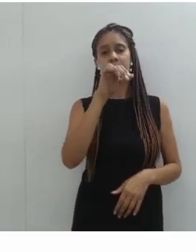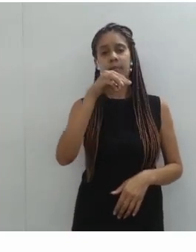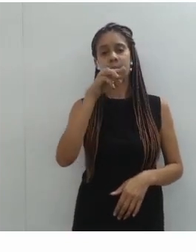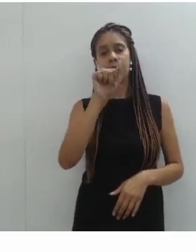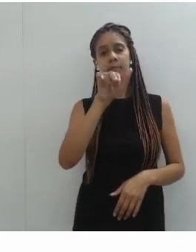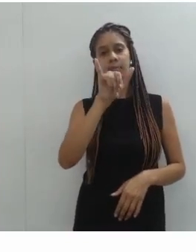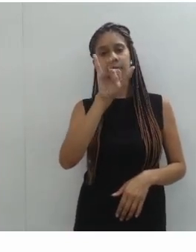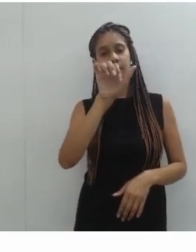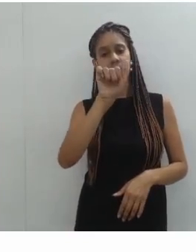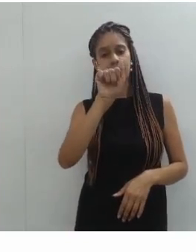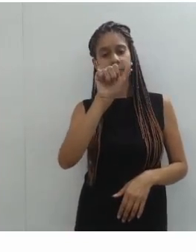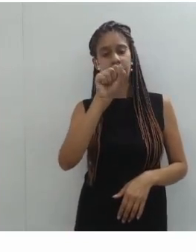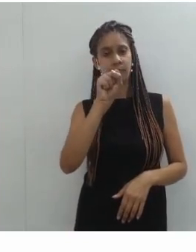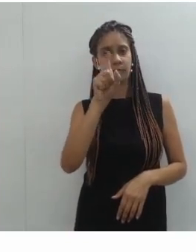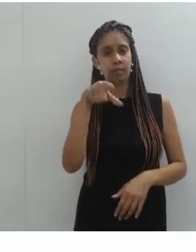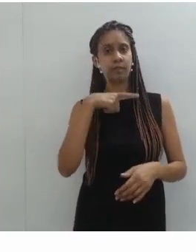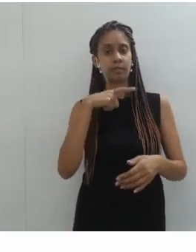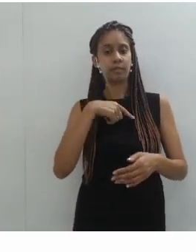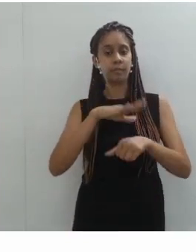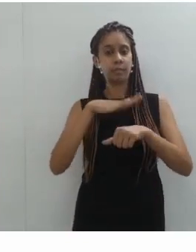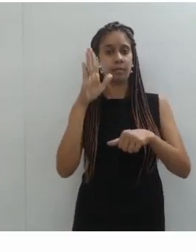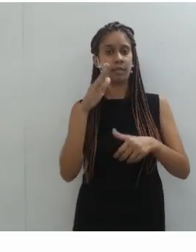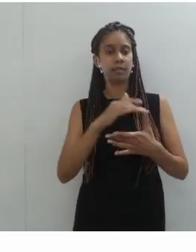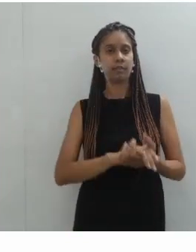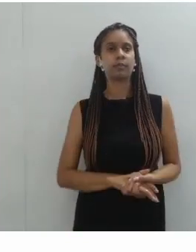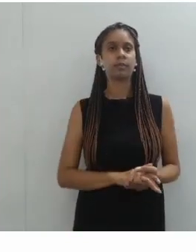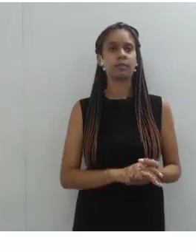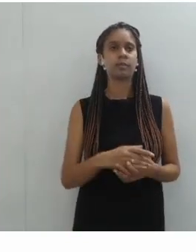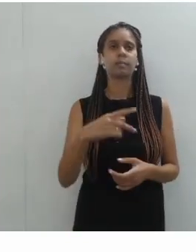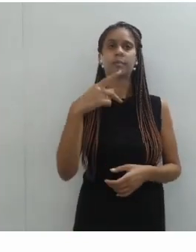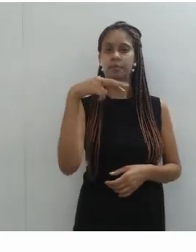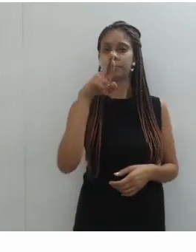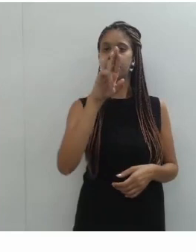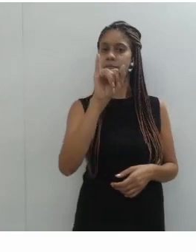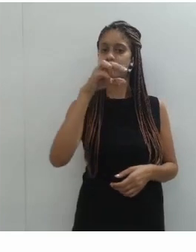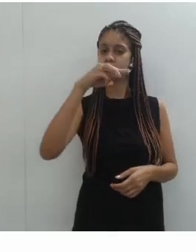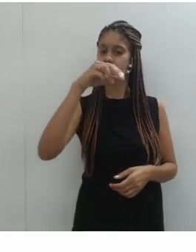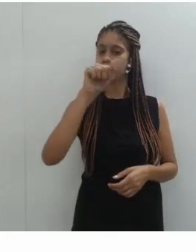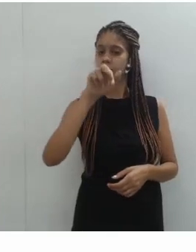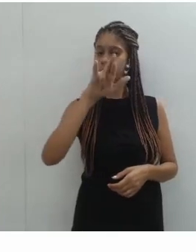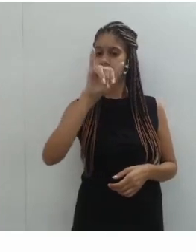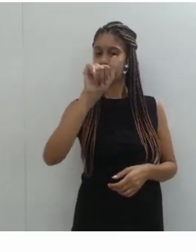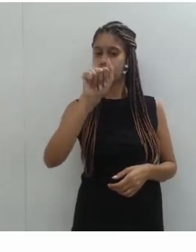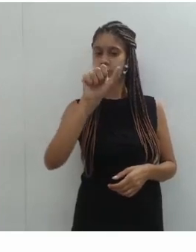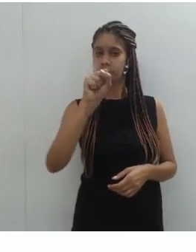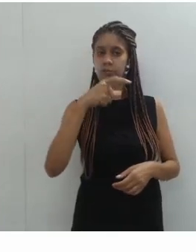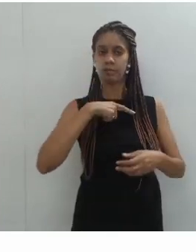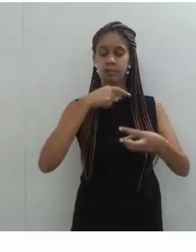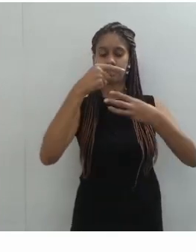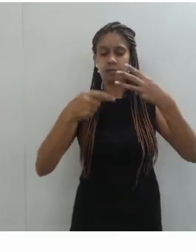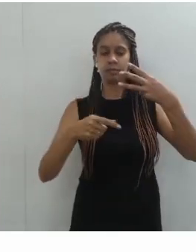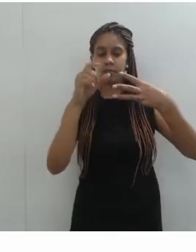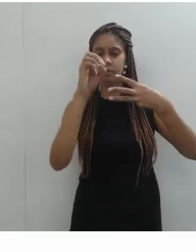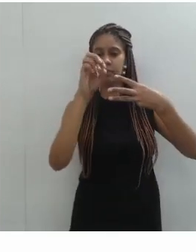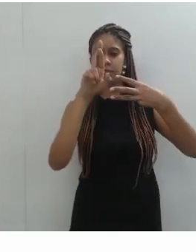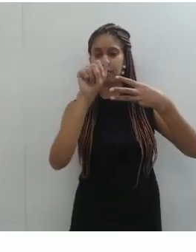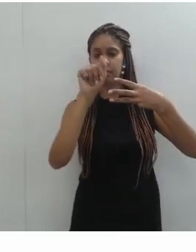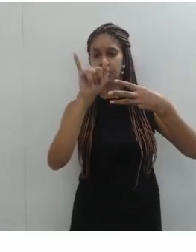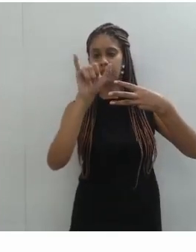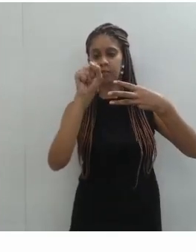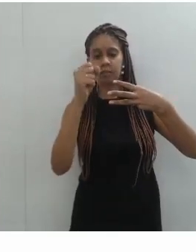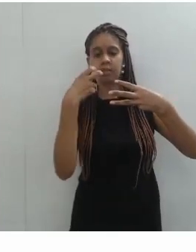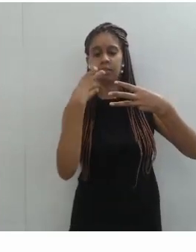tipo primária, e elas são divididas em 3 categorias: orais, não escritas